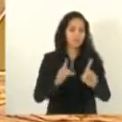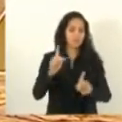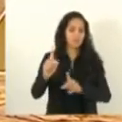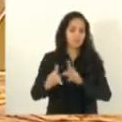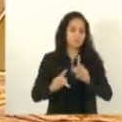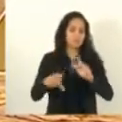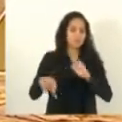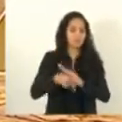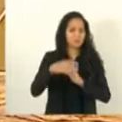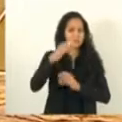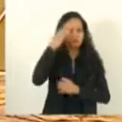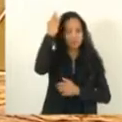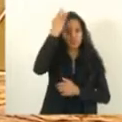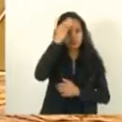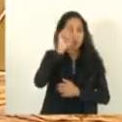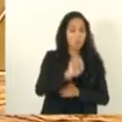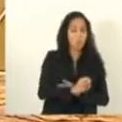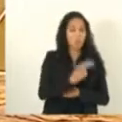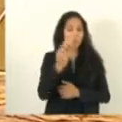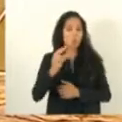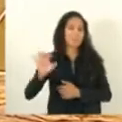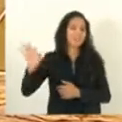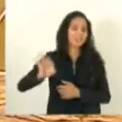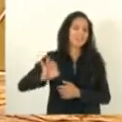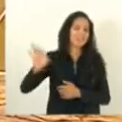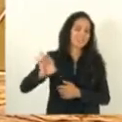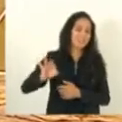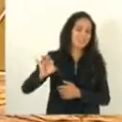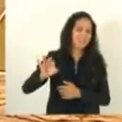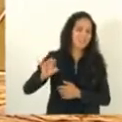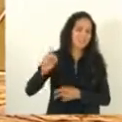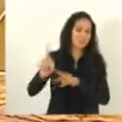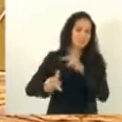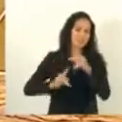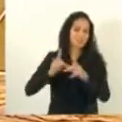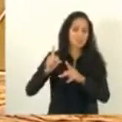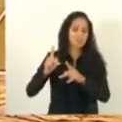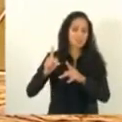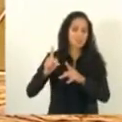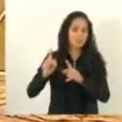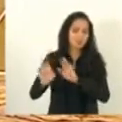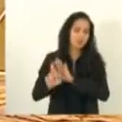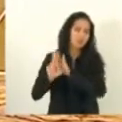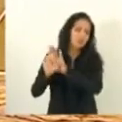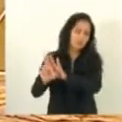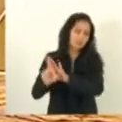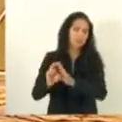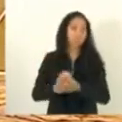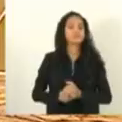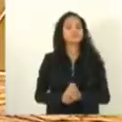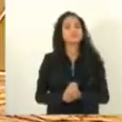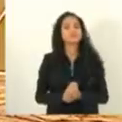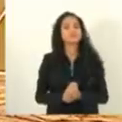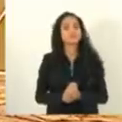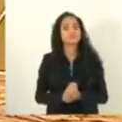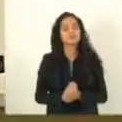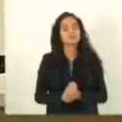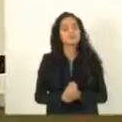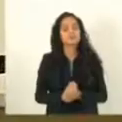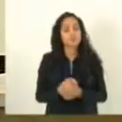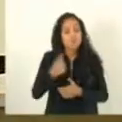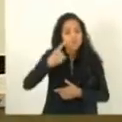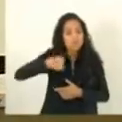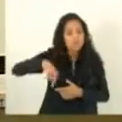do seu estado ou parcela dela. Nossa obrigação aqui é discutir